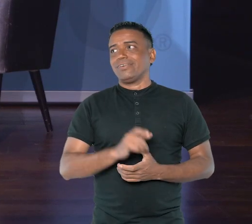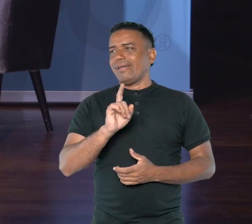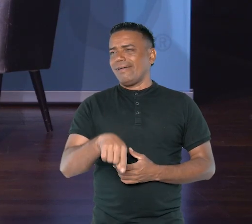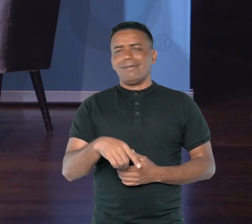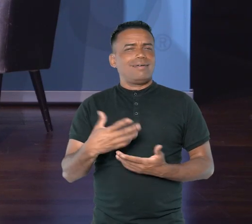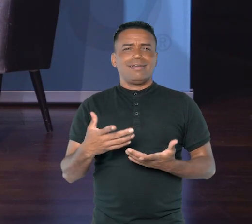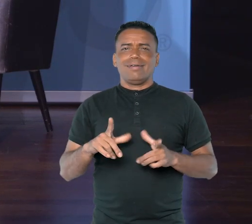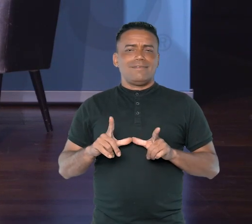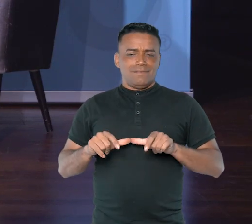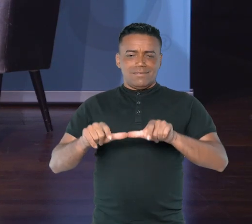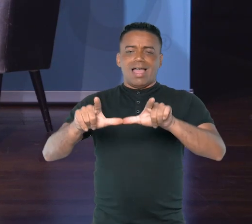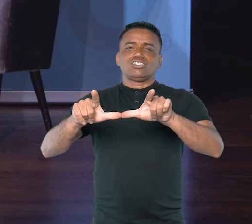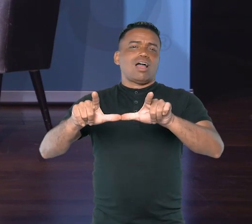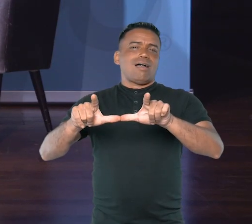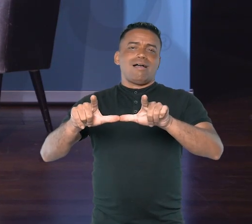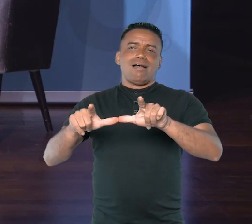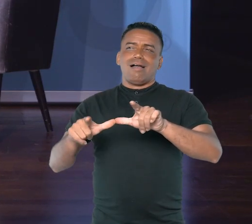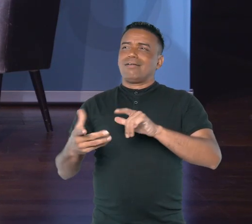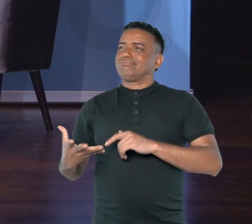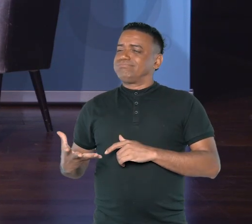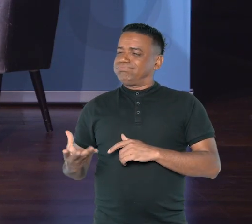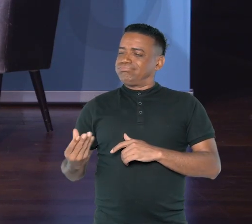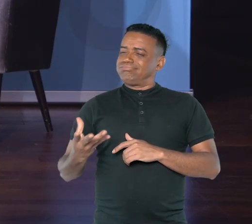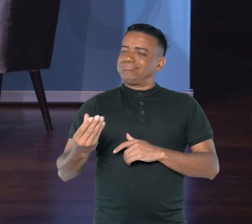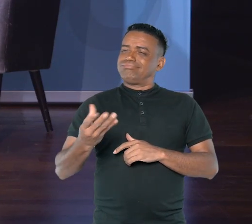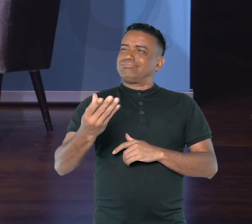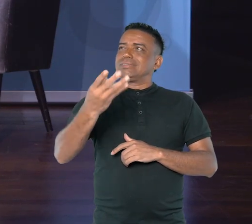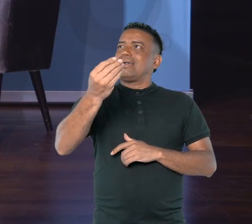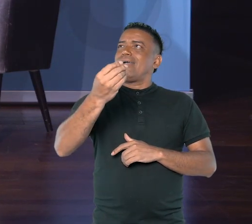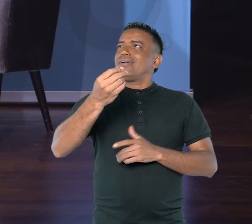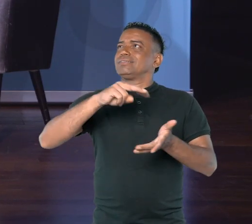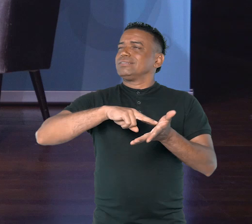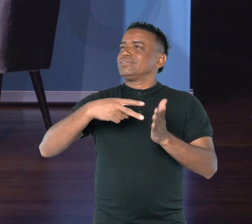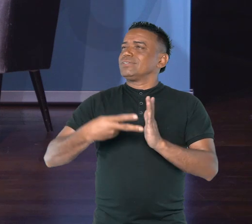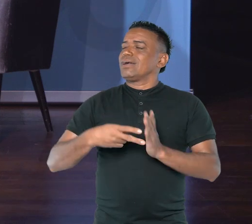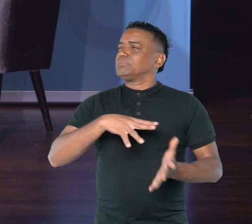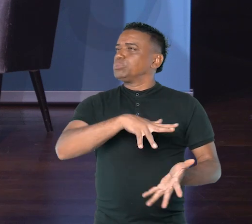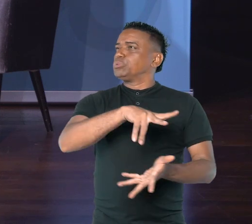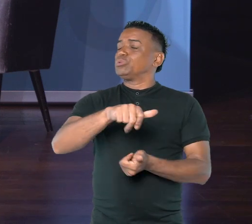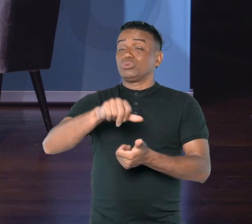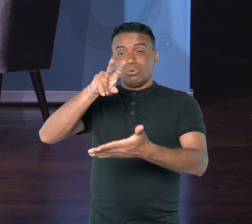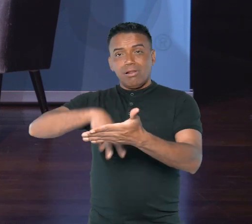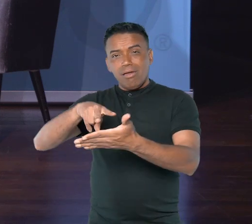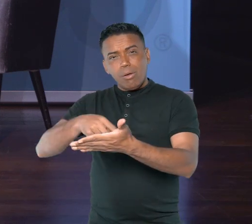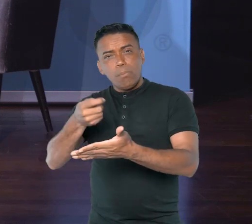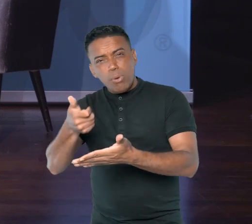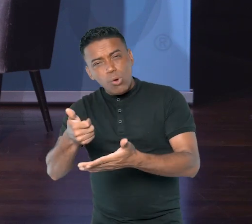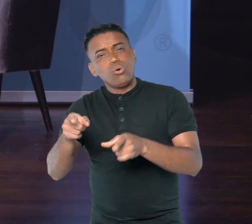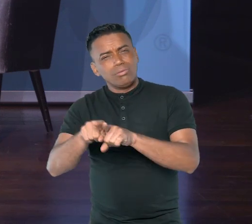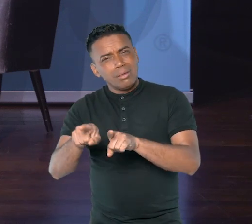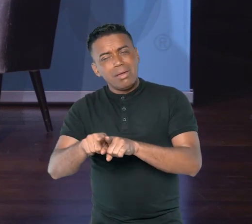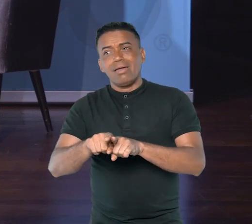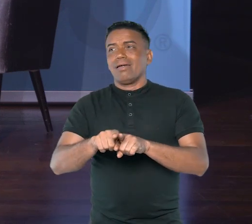é isso, viajar é colocar os sentidos no mundo. Acho que ler é um pouco isso também. Acho que ouvir, usufruir de